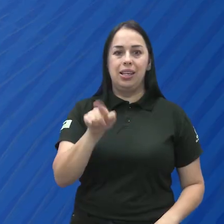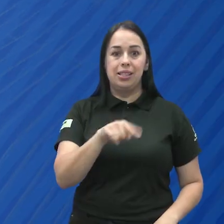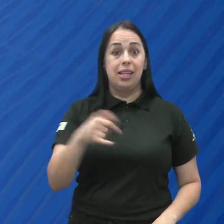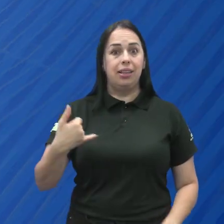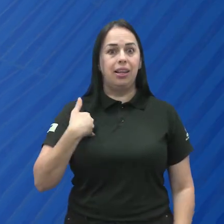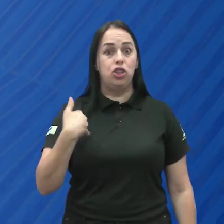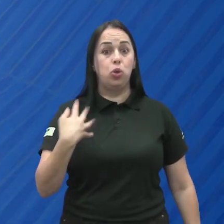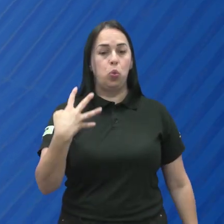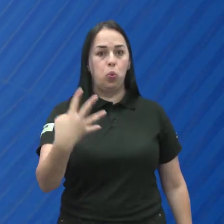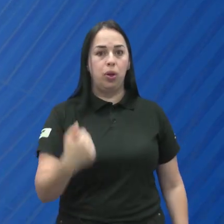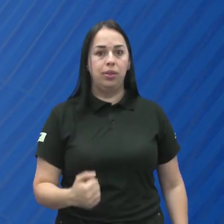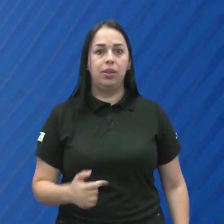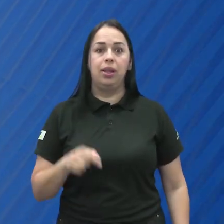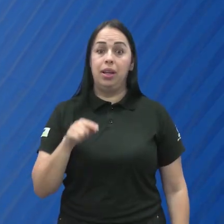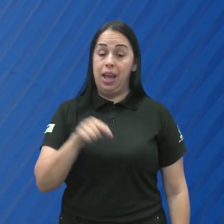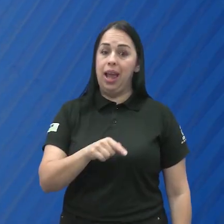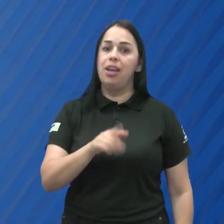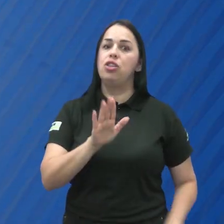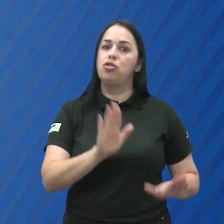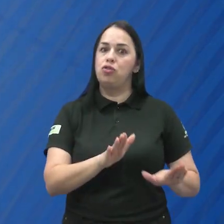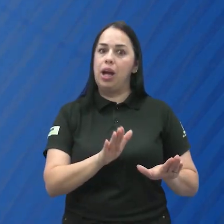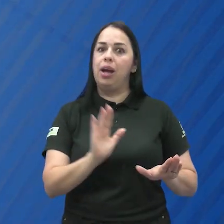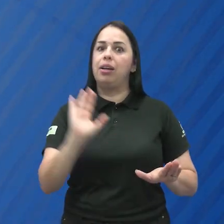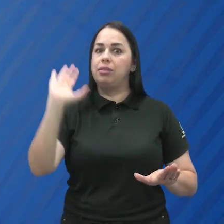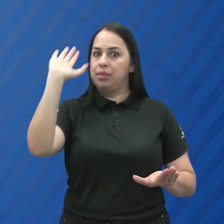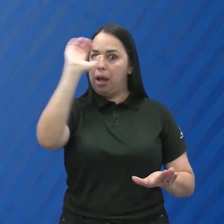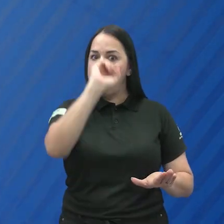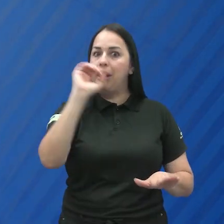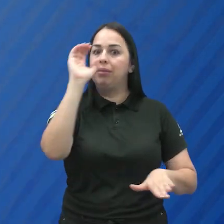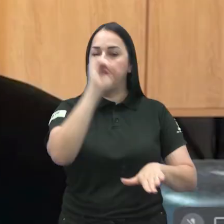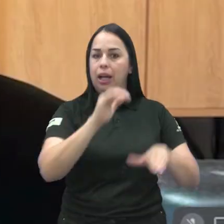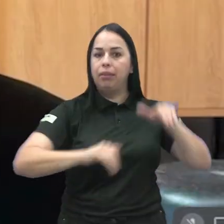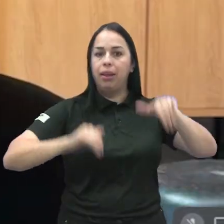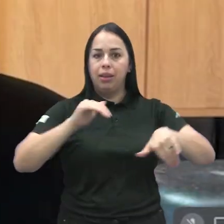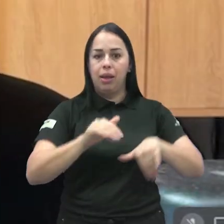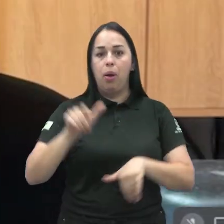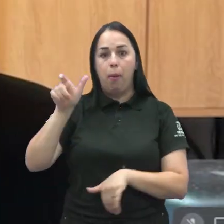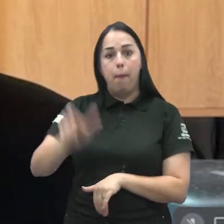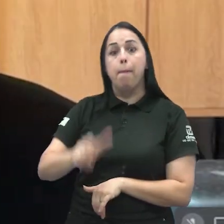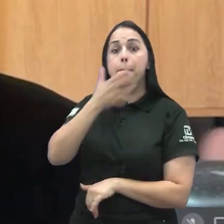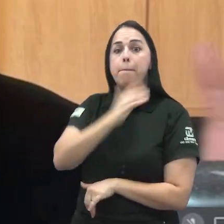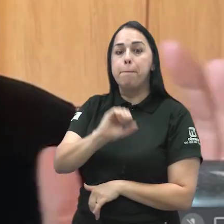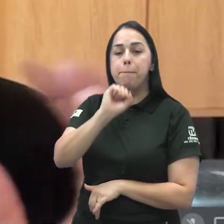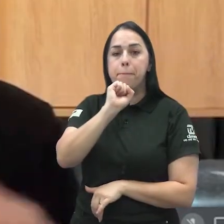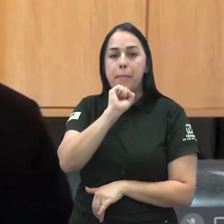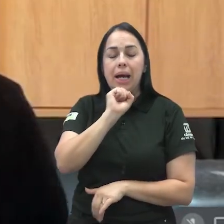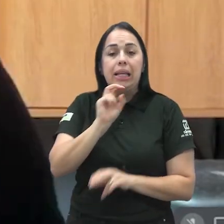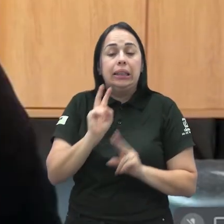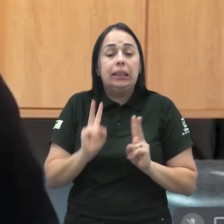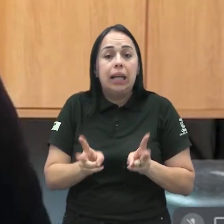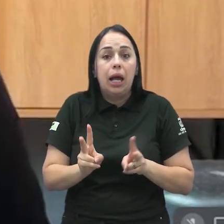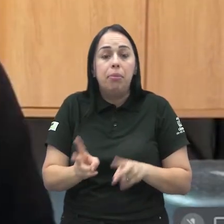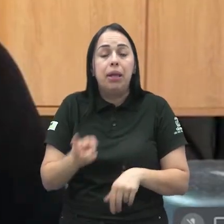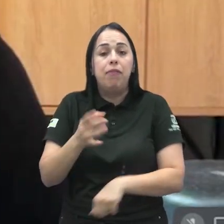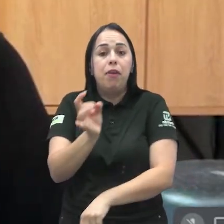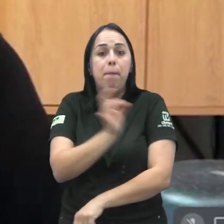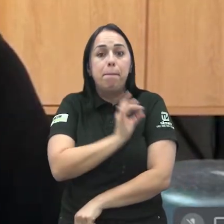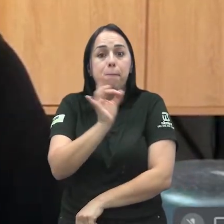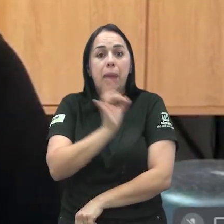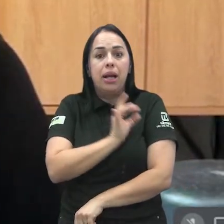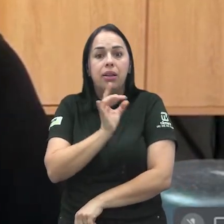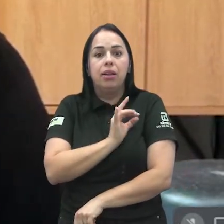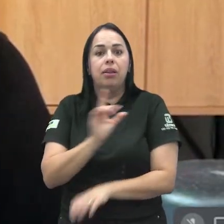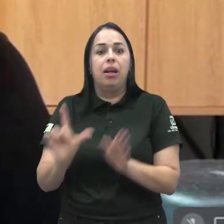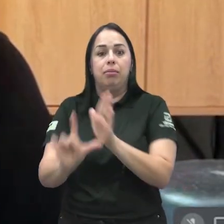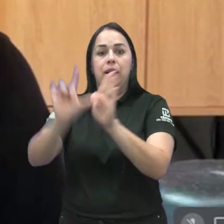essa menina de 4 anos. Nesse caso, ela já estava preparada. O Juan, pai da Liz, sempre teve medo que isso